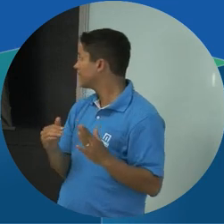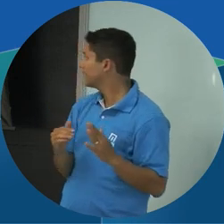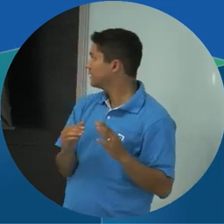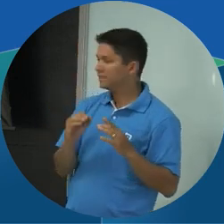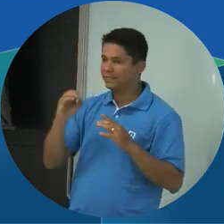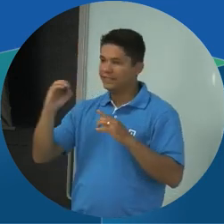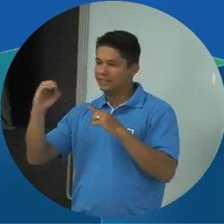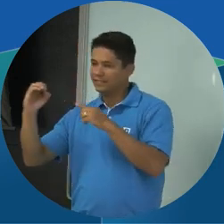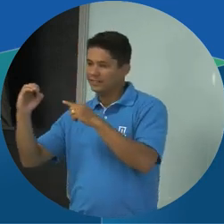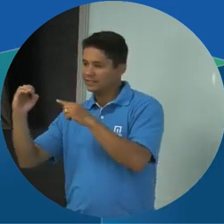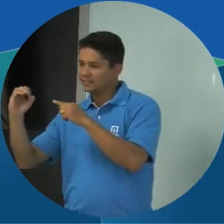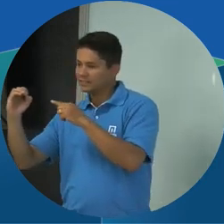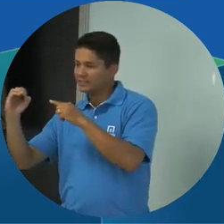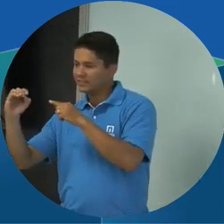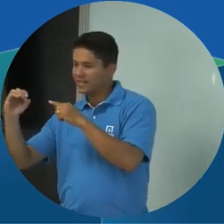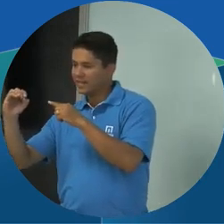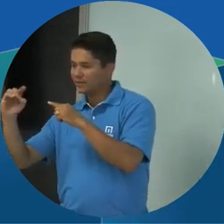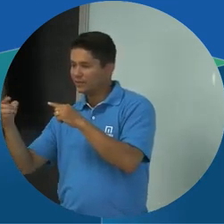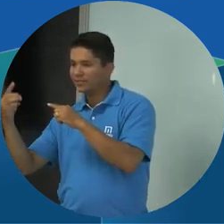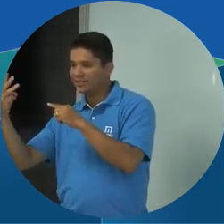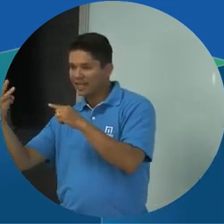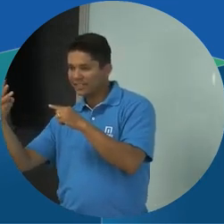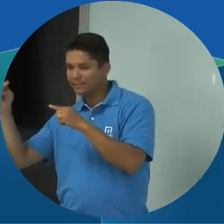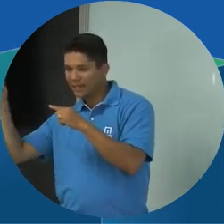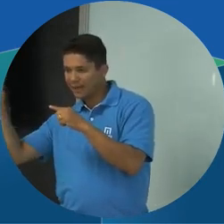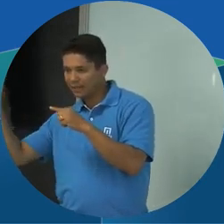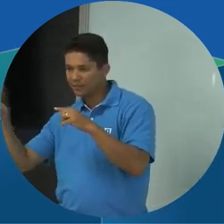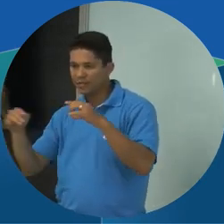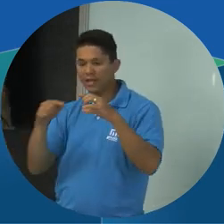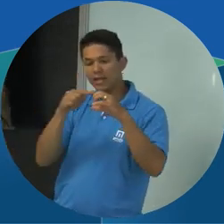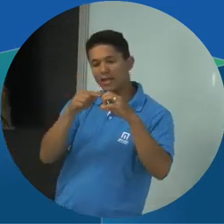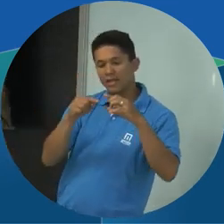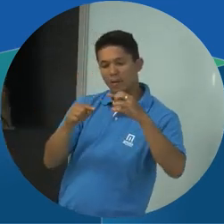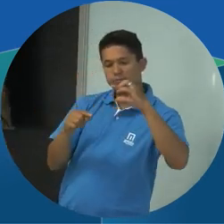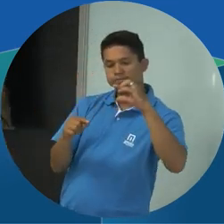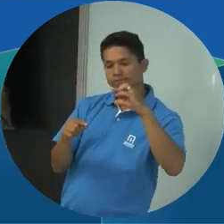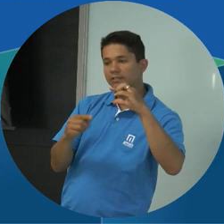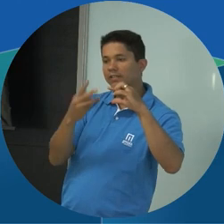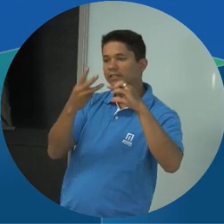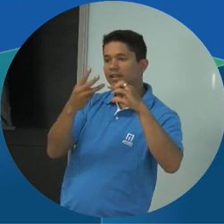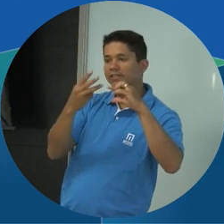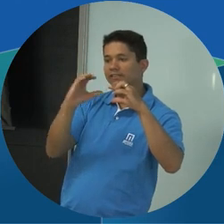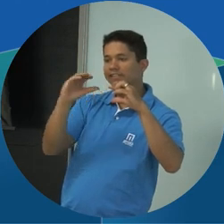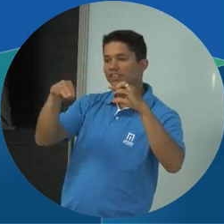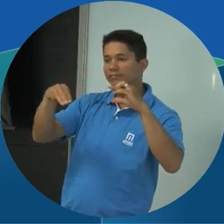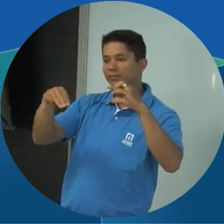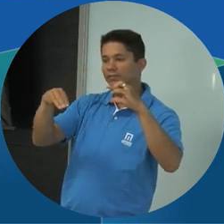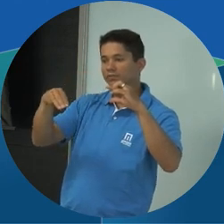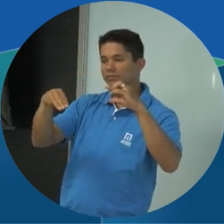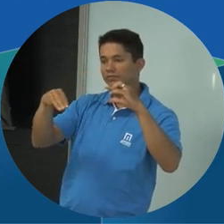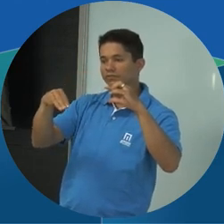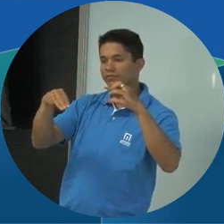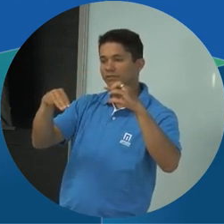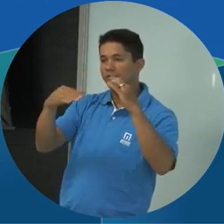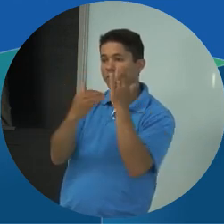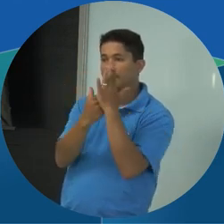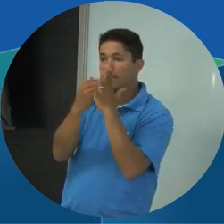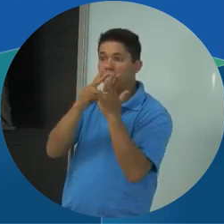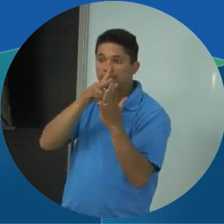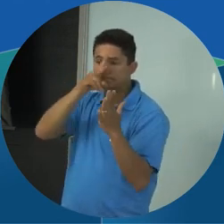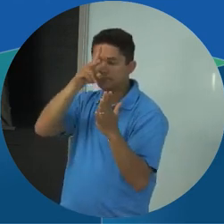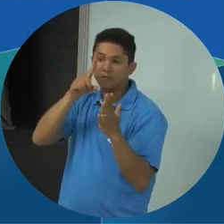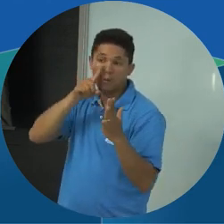0,3 milímetros, eu tenho aqui aproximadamente 3 centímetros de maior potencial de corte desse bico.